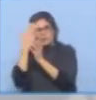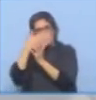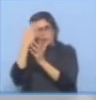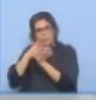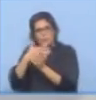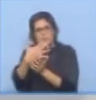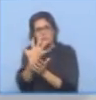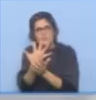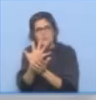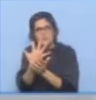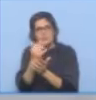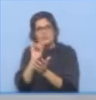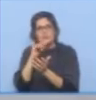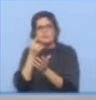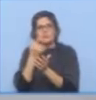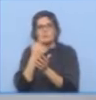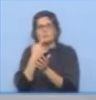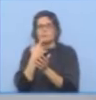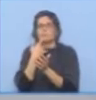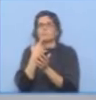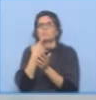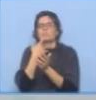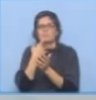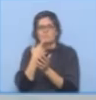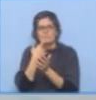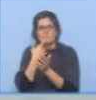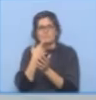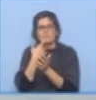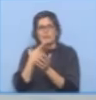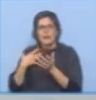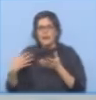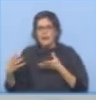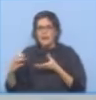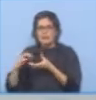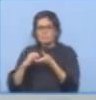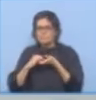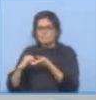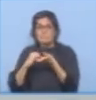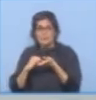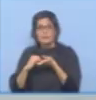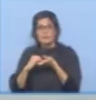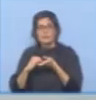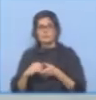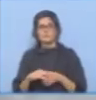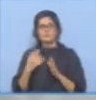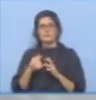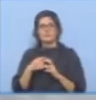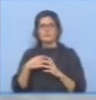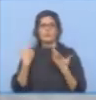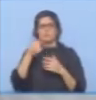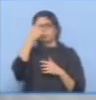grande alegria e que ficam relações... E vão-se recordando em diferentes ocasiões, em diferentes... Sim, há sempre histórias para contar, não é? Trazemos sempre histórias para